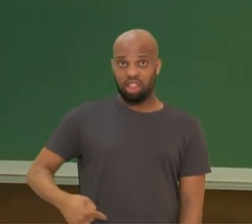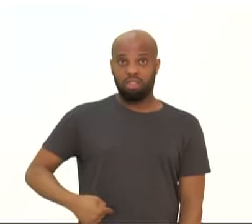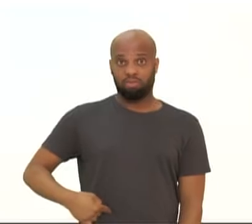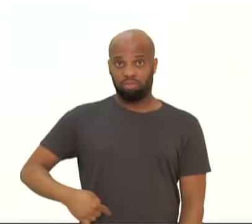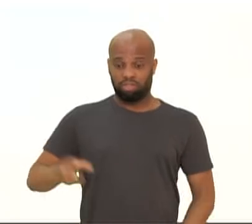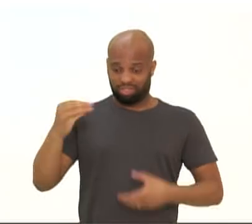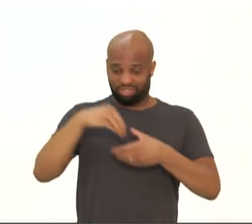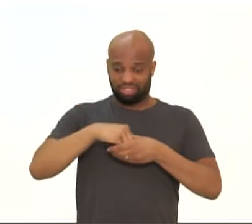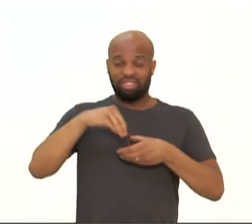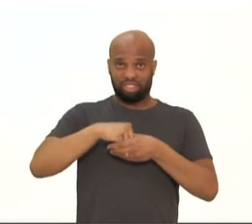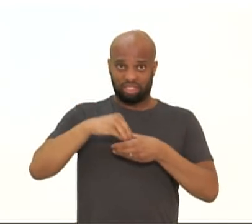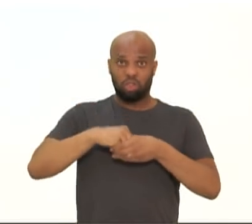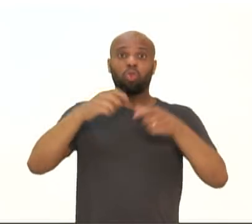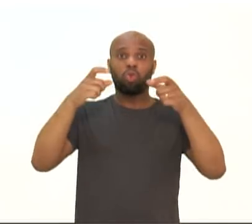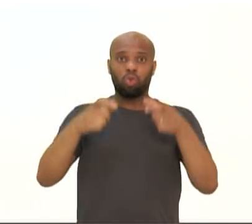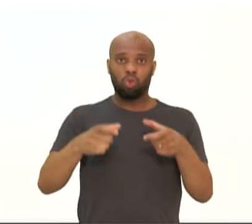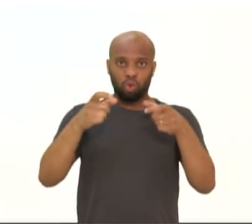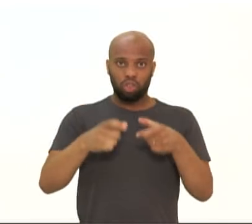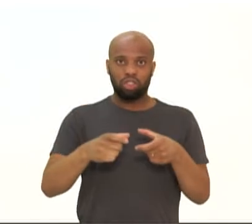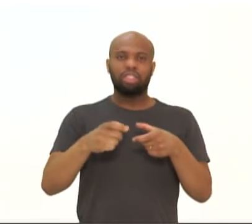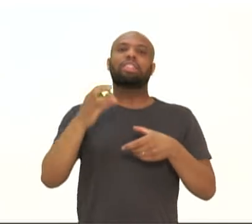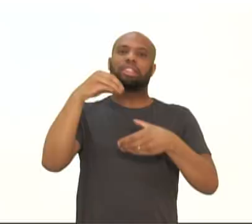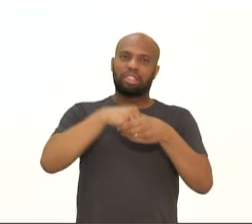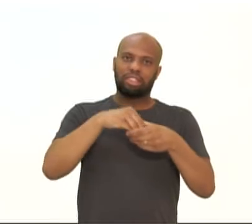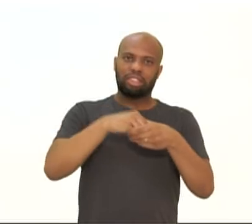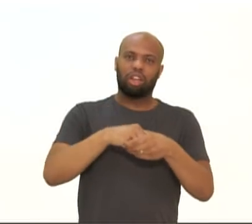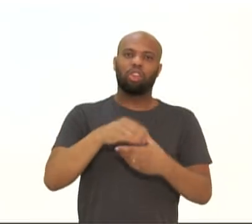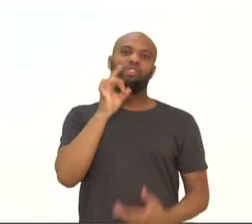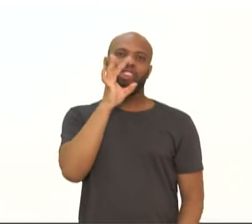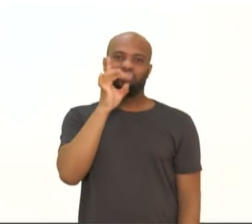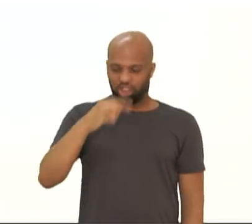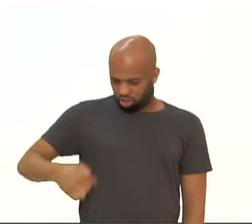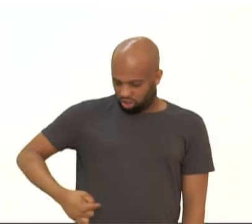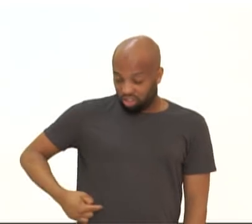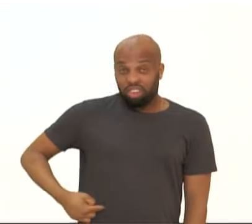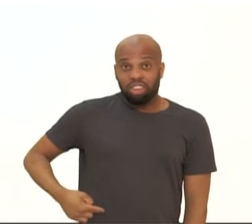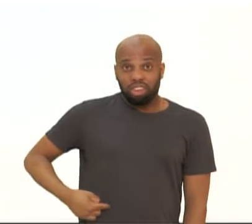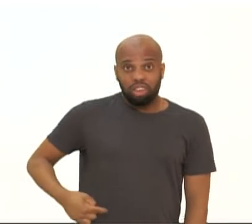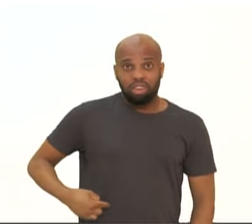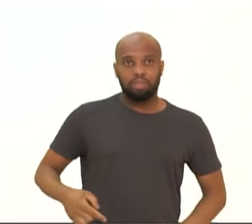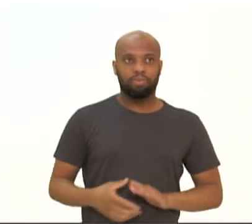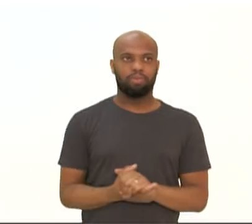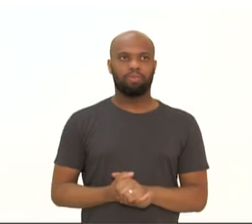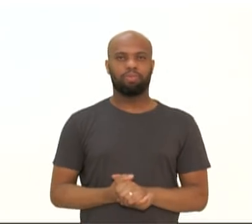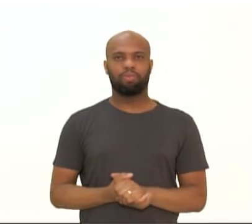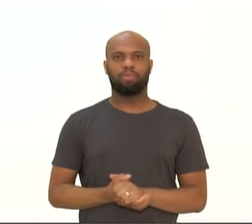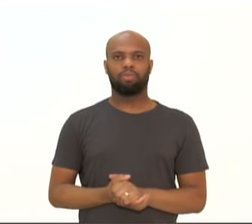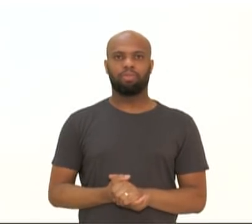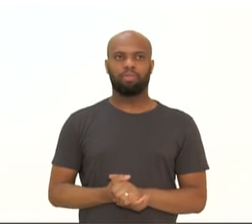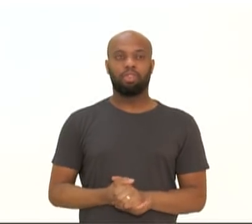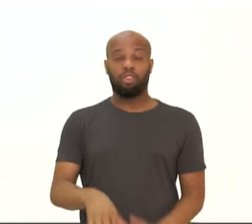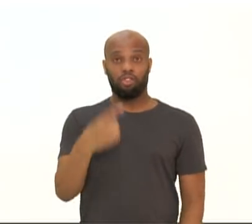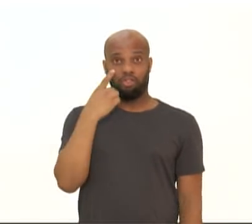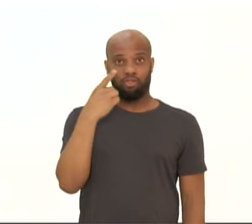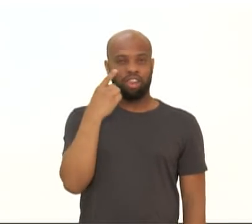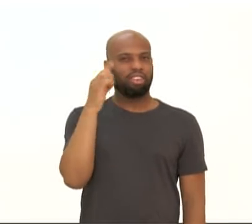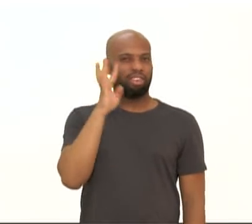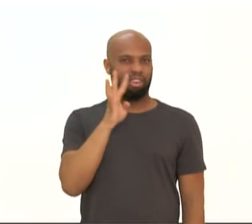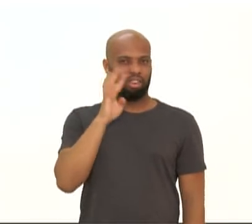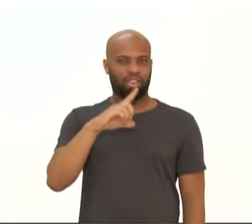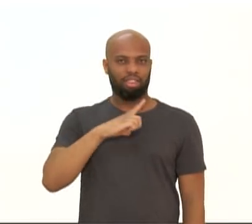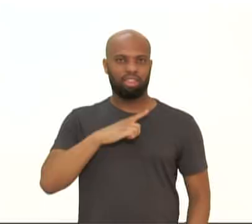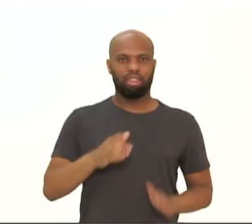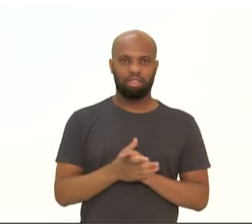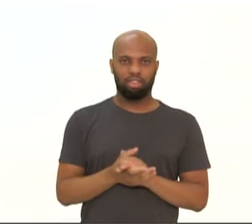mas ela fica armazenada aqui dentro da vesícula biliar, fica guardada ali, tá? Olha só que legal,